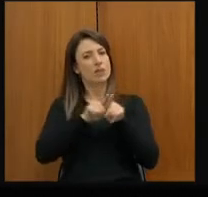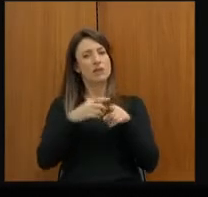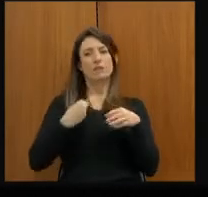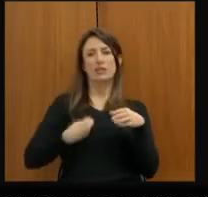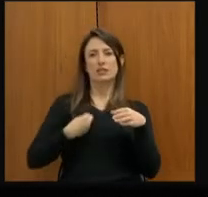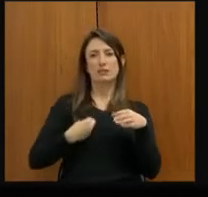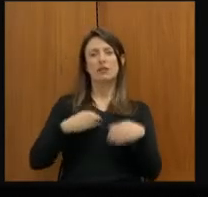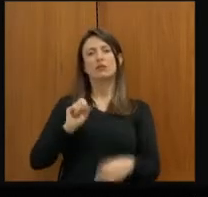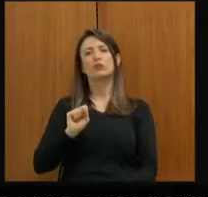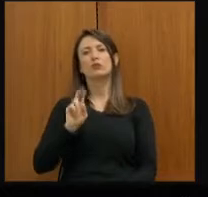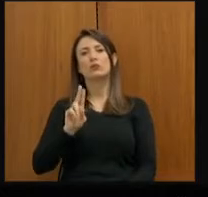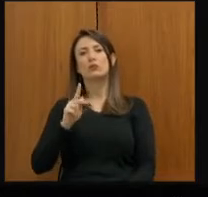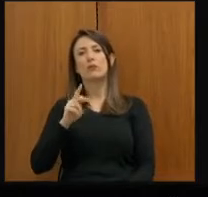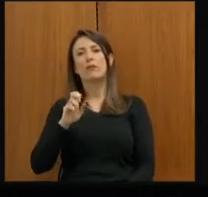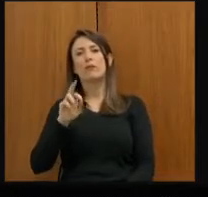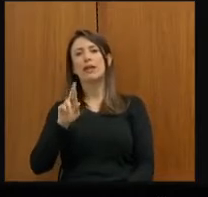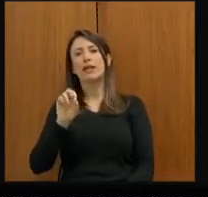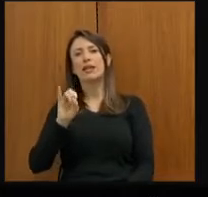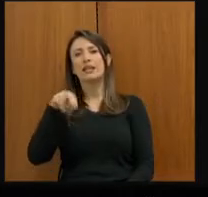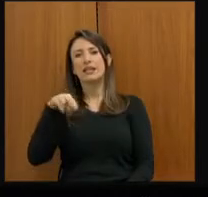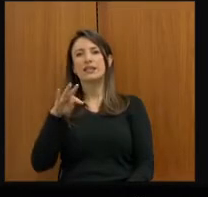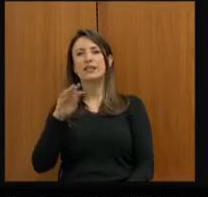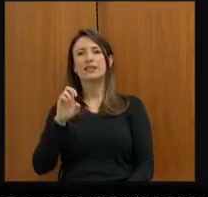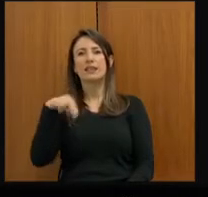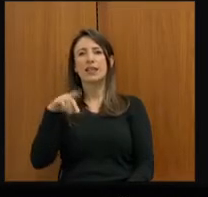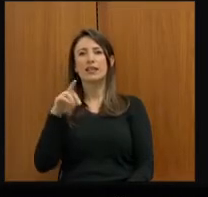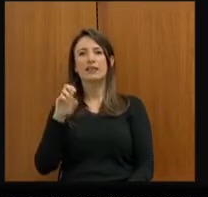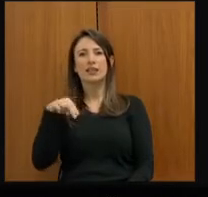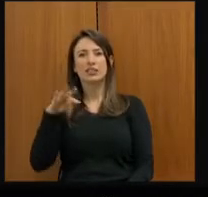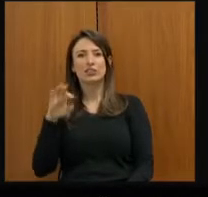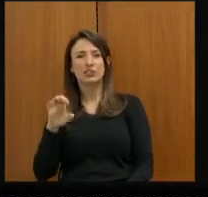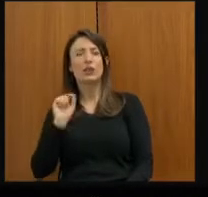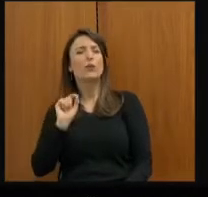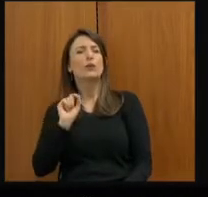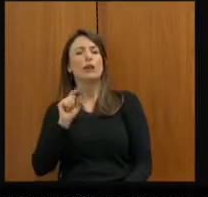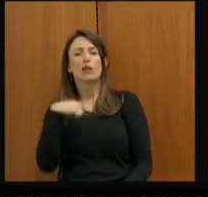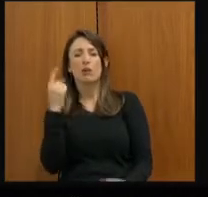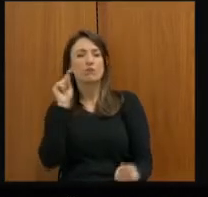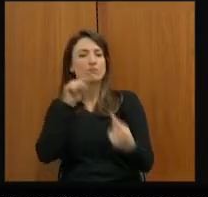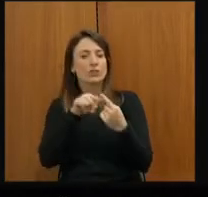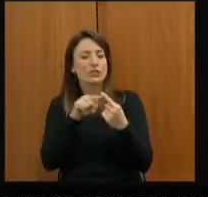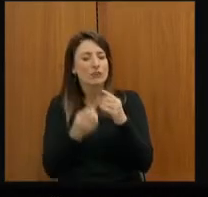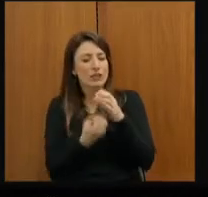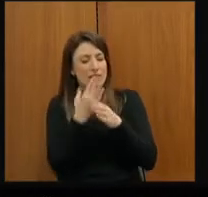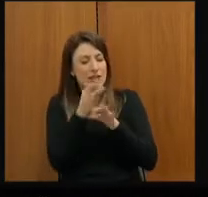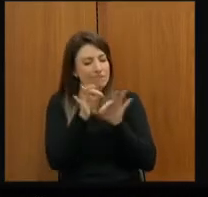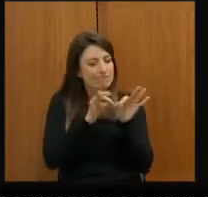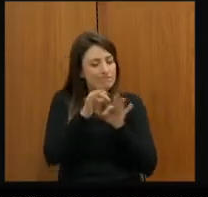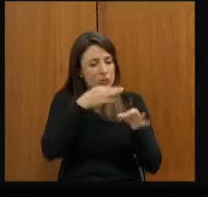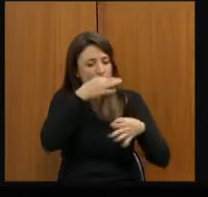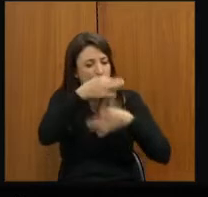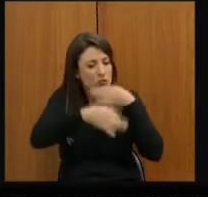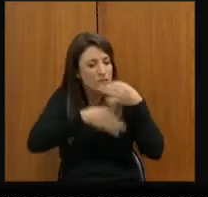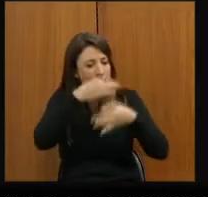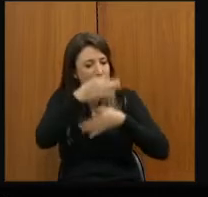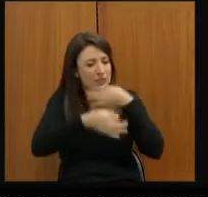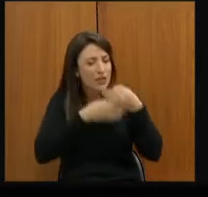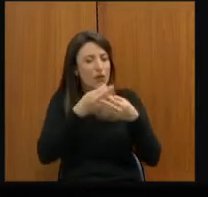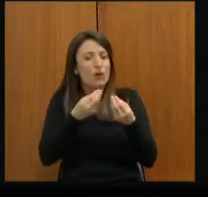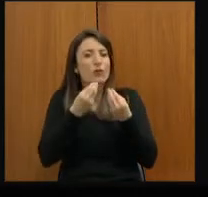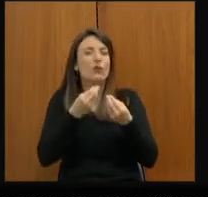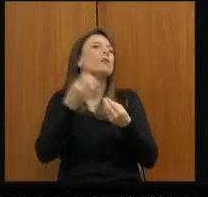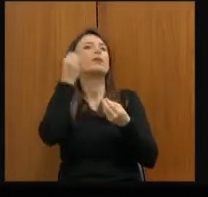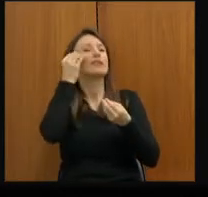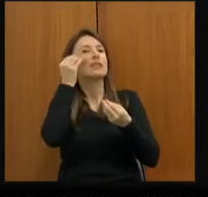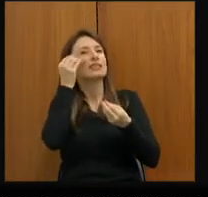momento e elaborar sugestões para o aprimoramento da estrutura do Judiciário na área de combate e prevenção